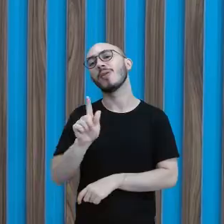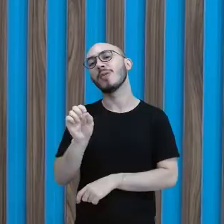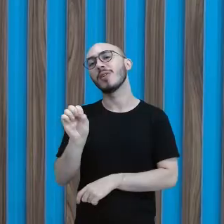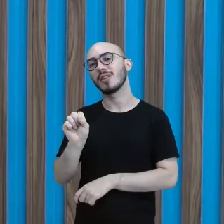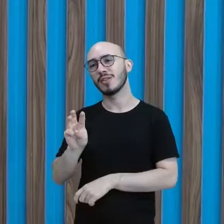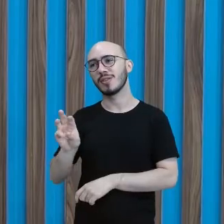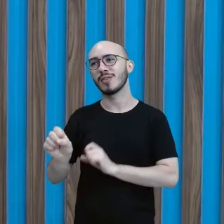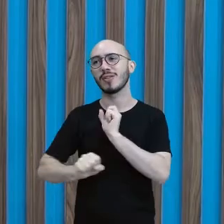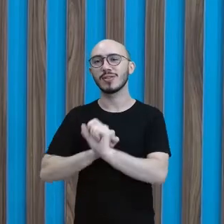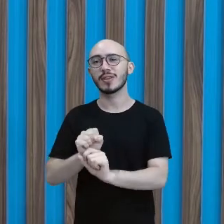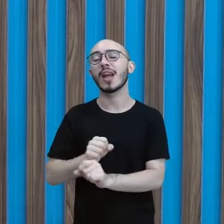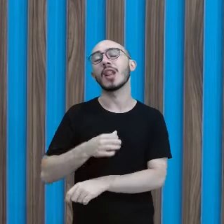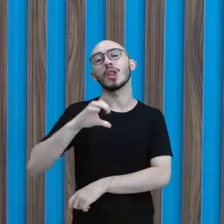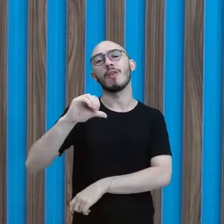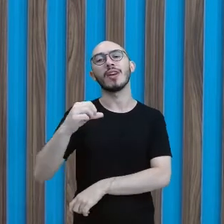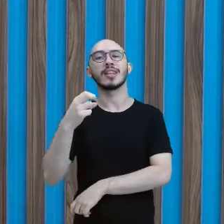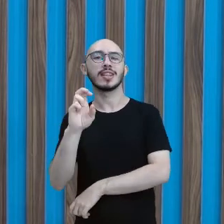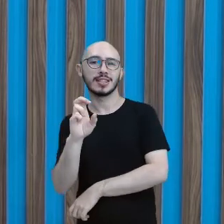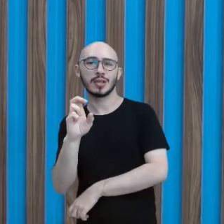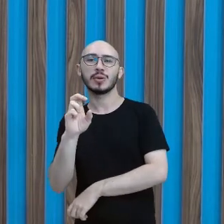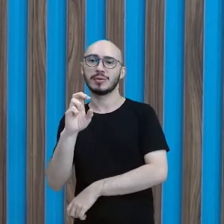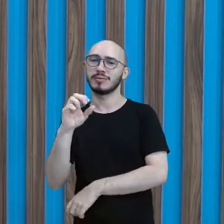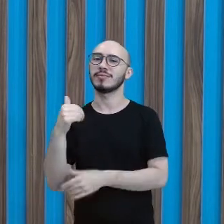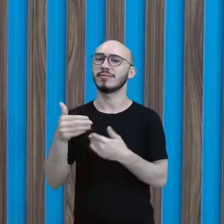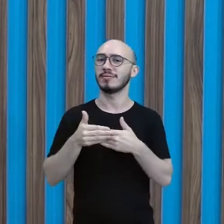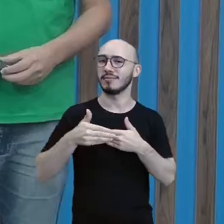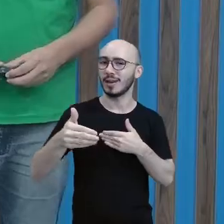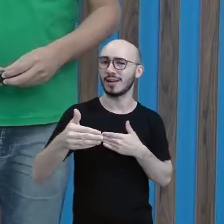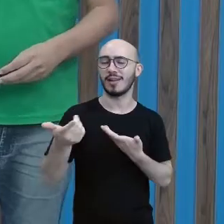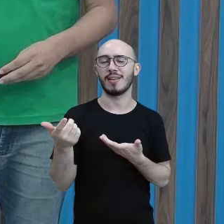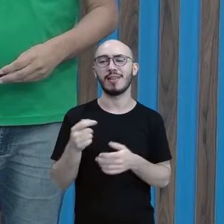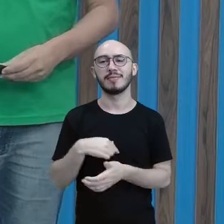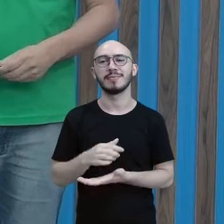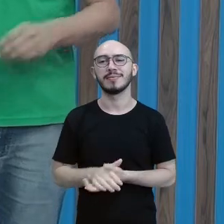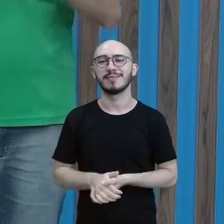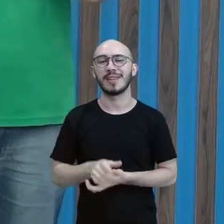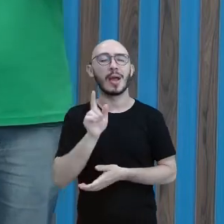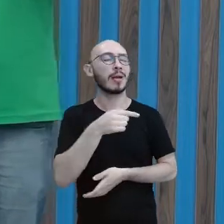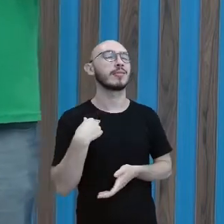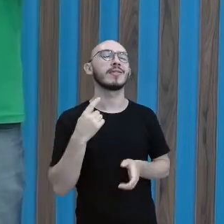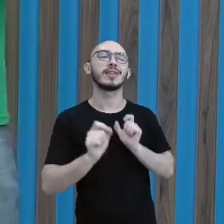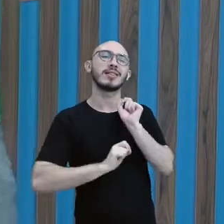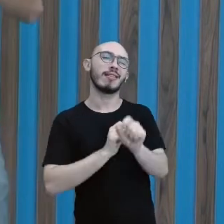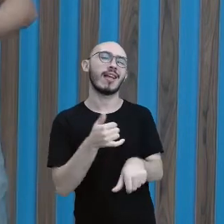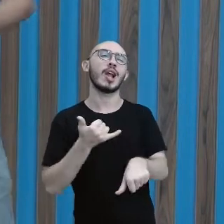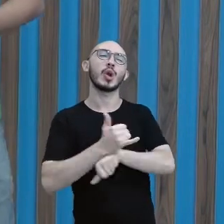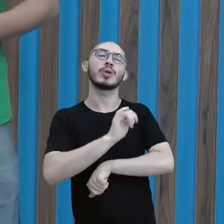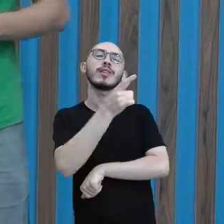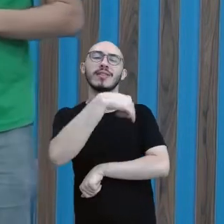lembro desse negócio de máquina de escrever. Professor tá enrolando vocês aí, ó, gente. Ó, não tem nem vergonha.